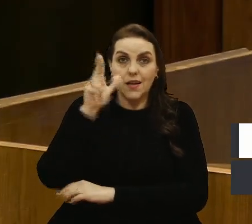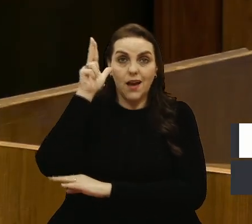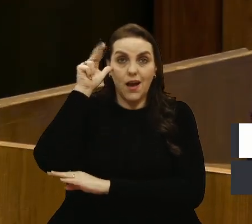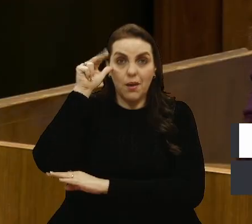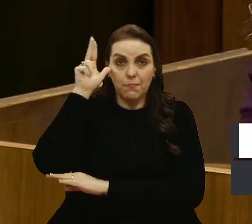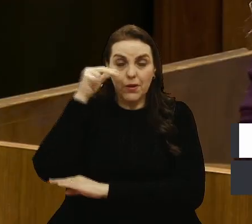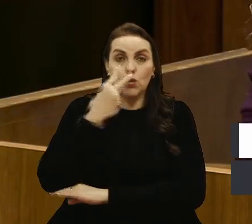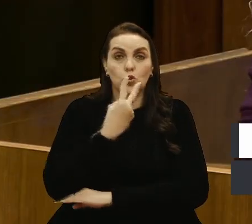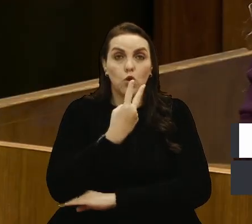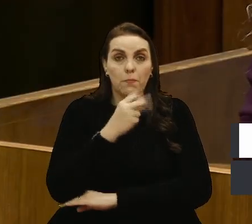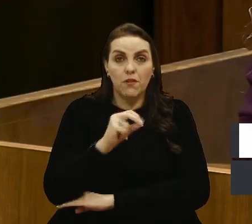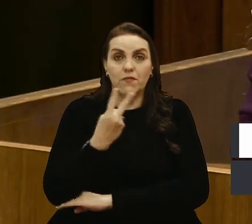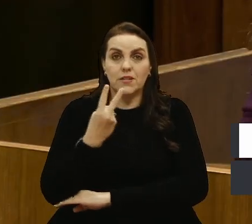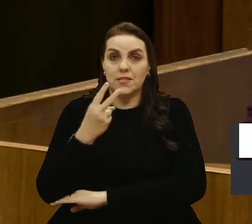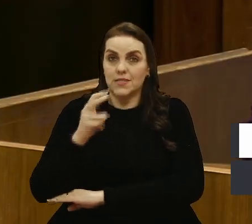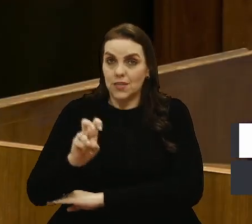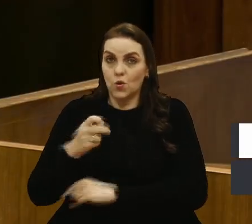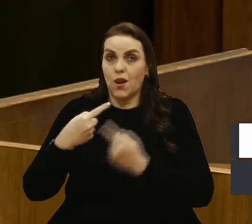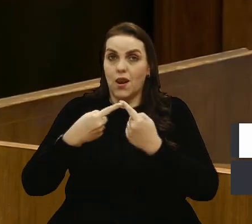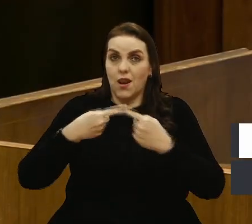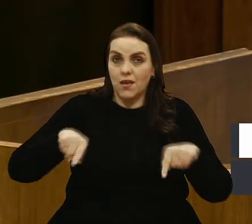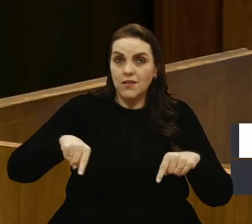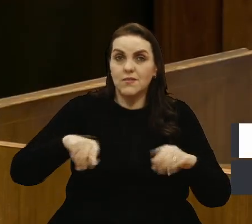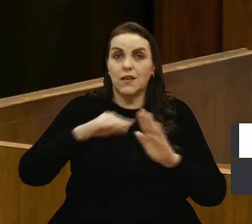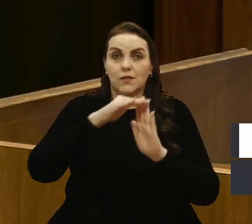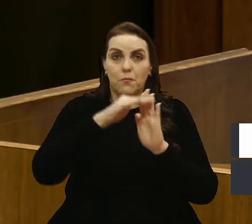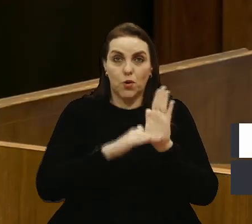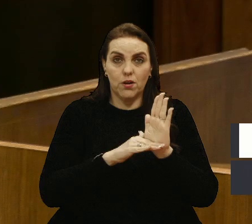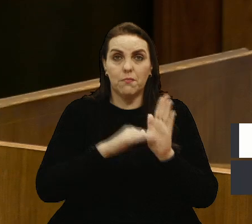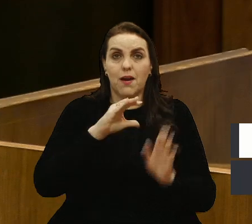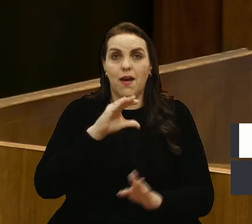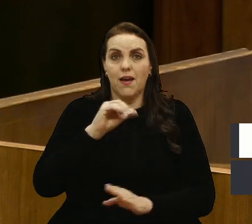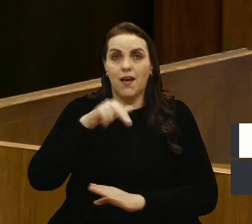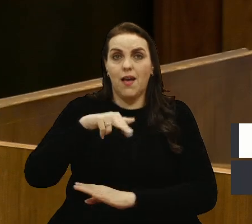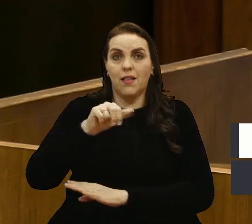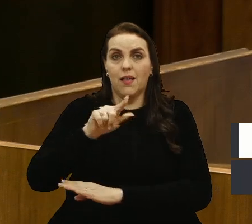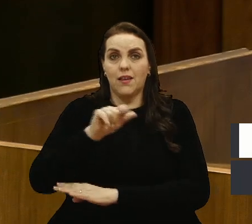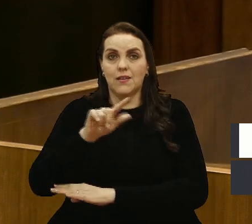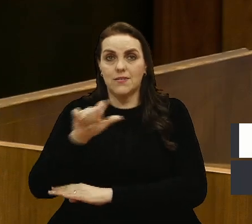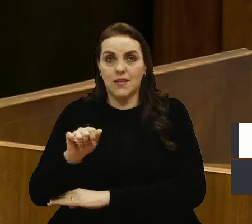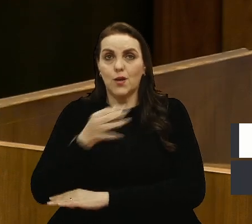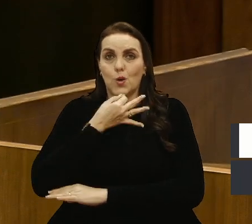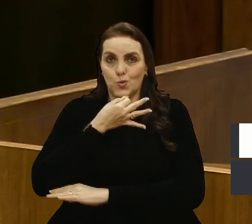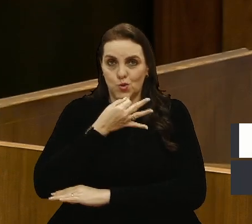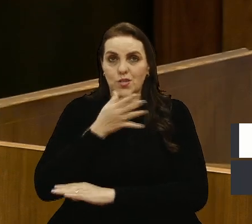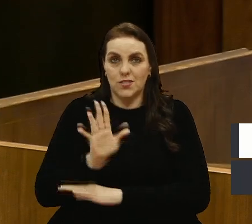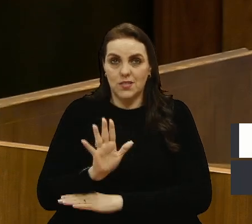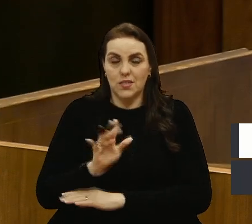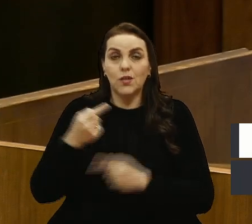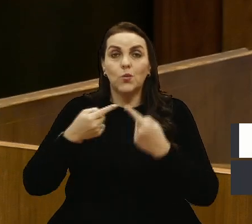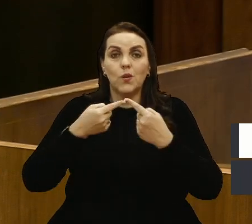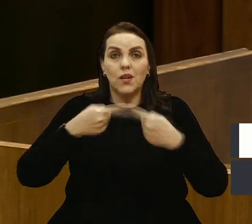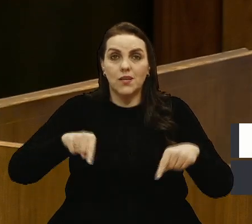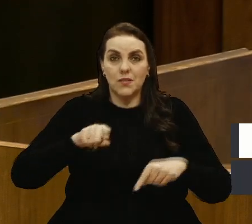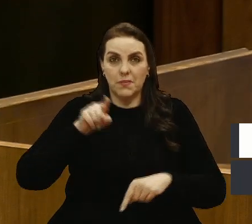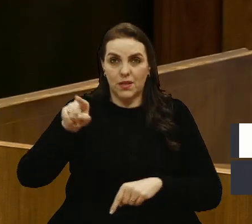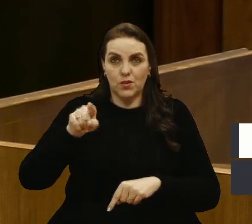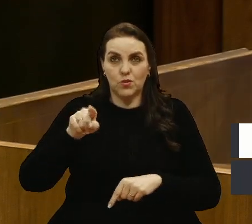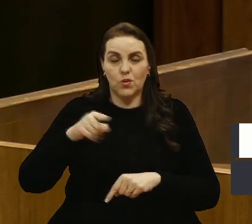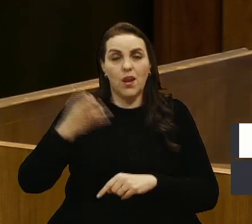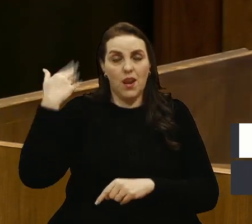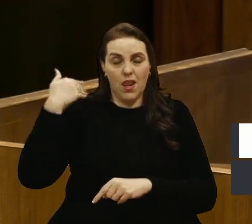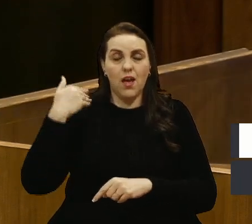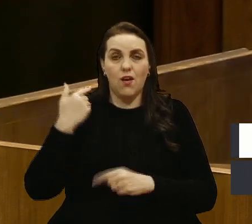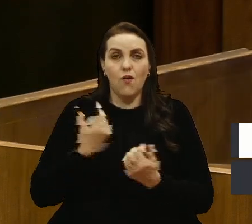de 2025 foi lançado o Canaliza Caxias. E no lançamento lá no Velho Fogo de